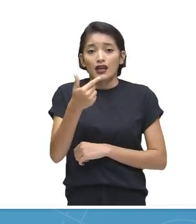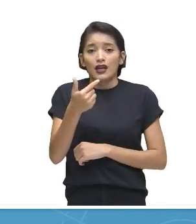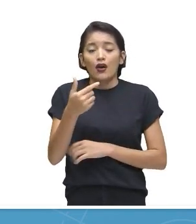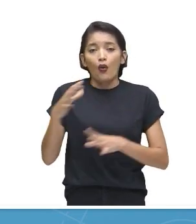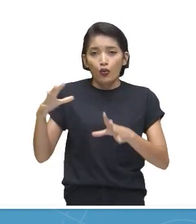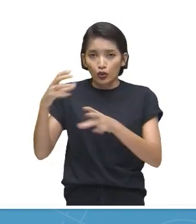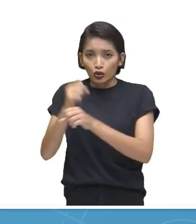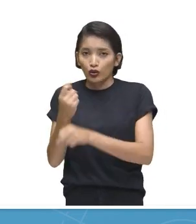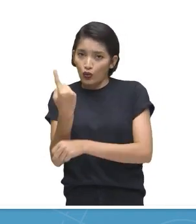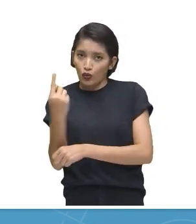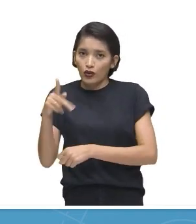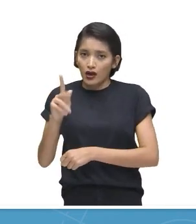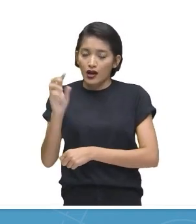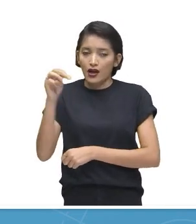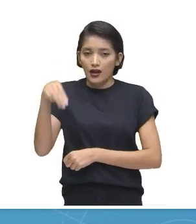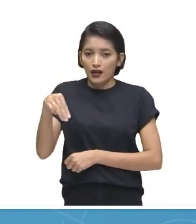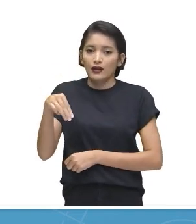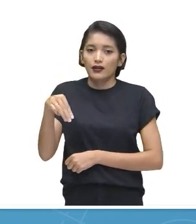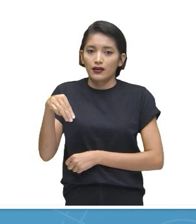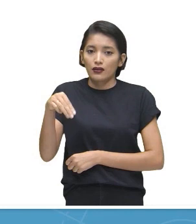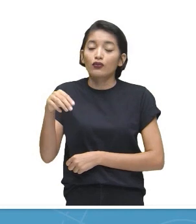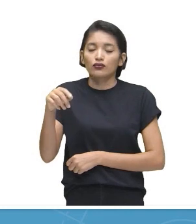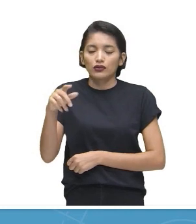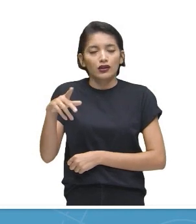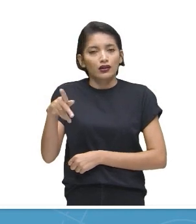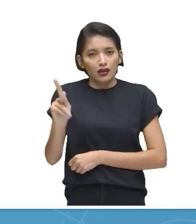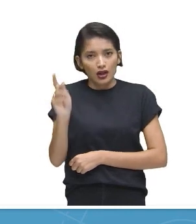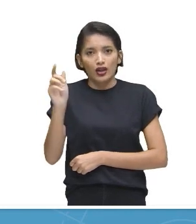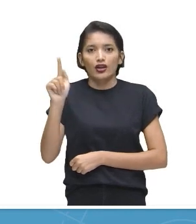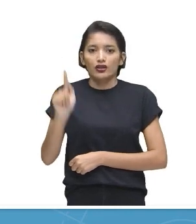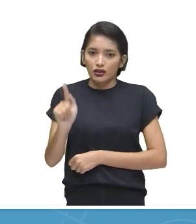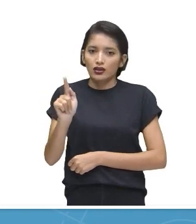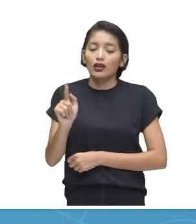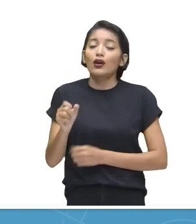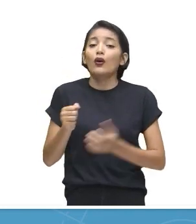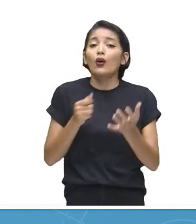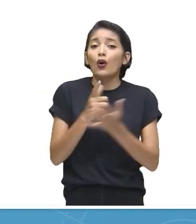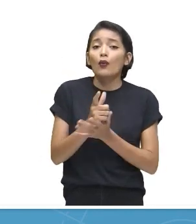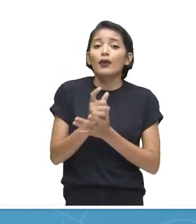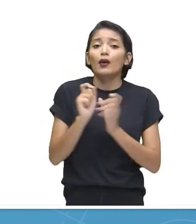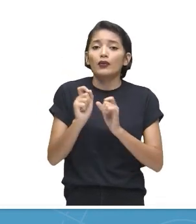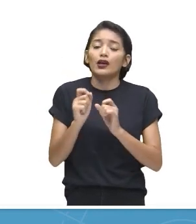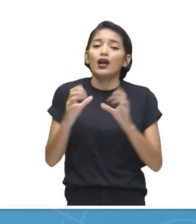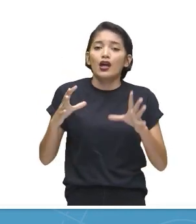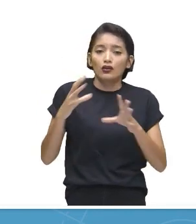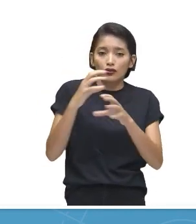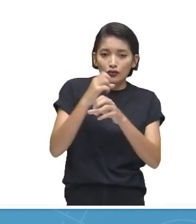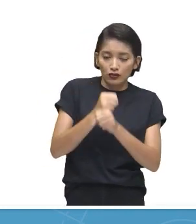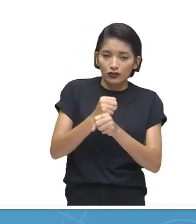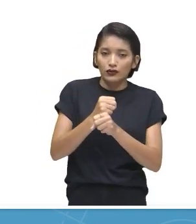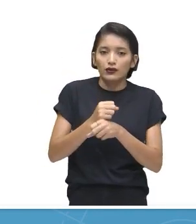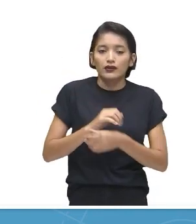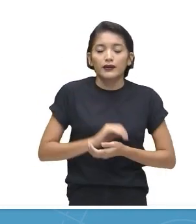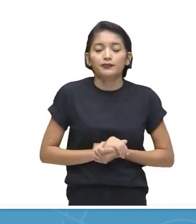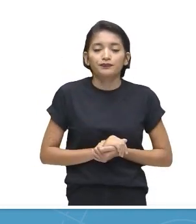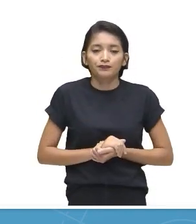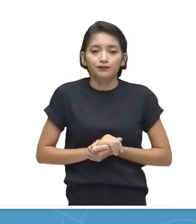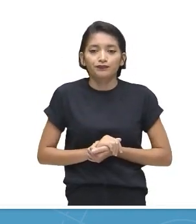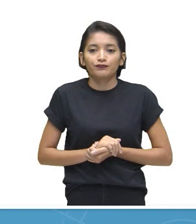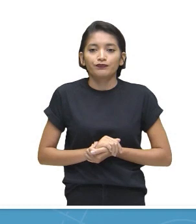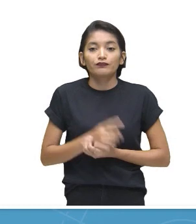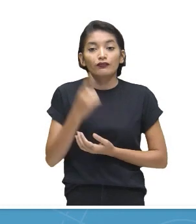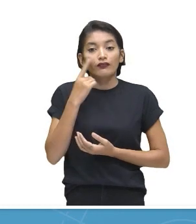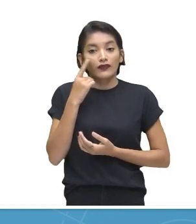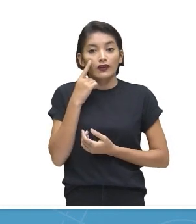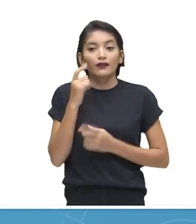desse 1 kg de pães, né? Quantos pães Júnior deverá comprar para totalizar 1 kg de pães? Aí na nossa resolução da questão, a gente vai